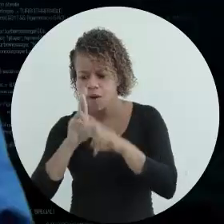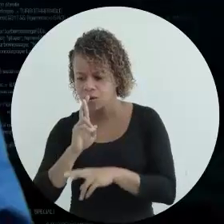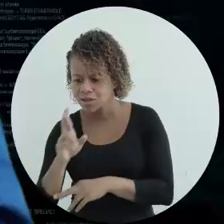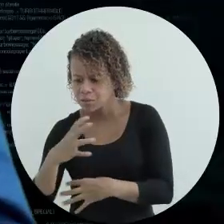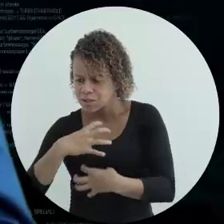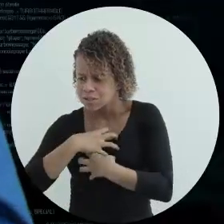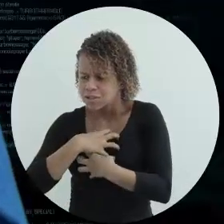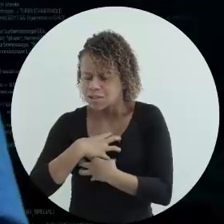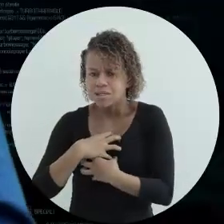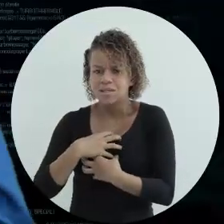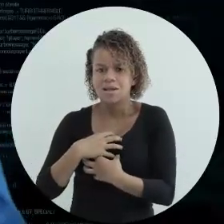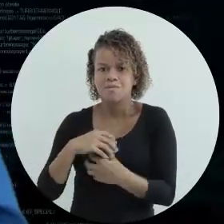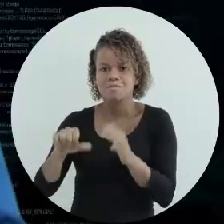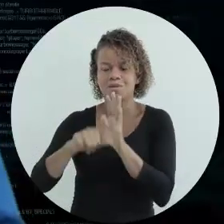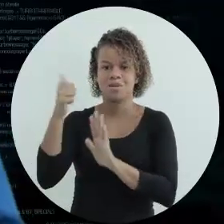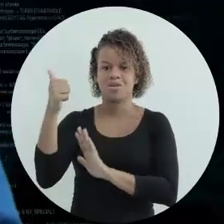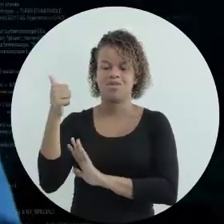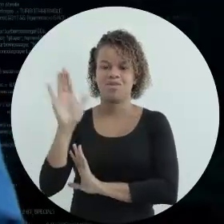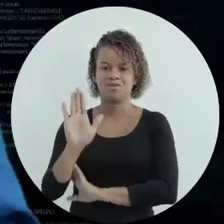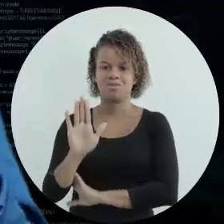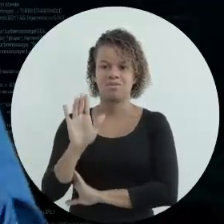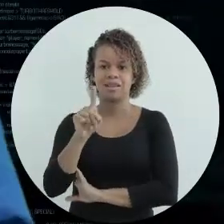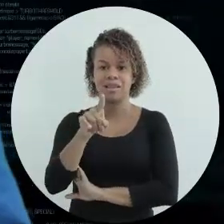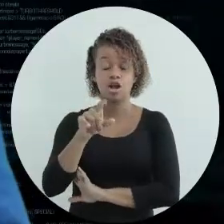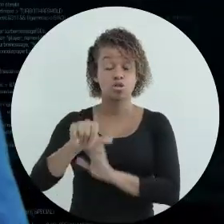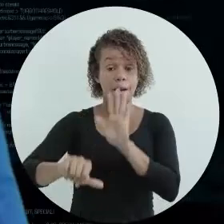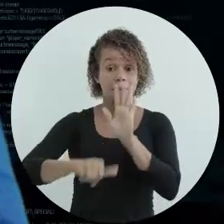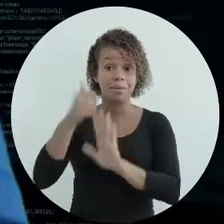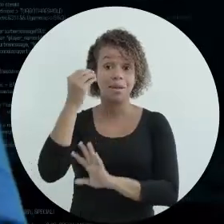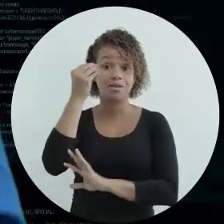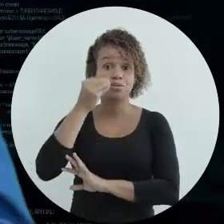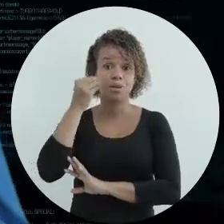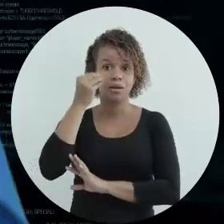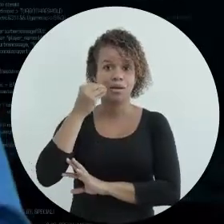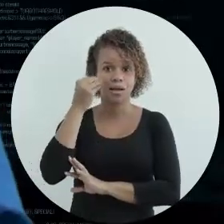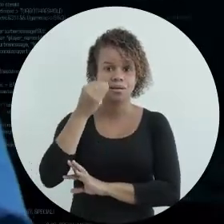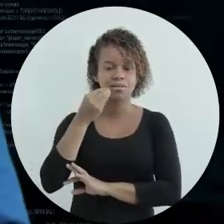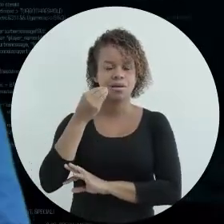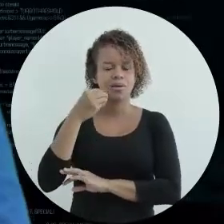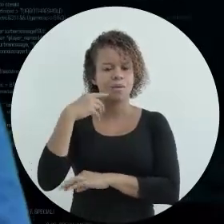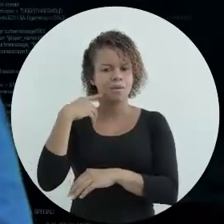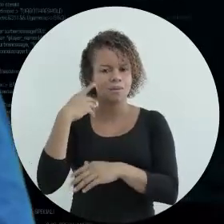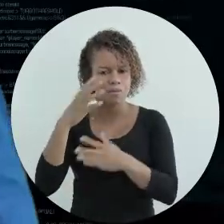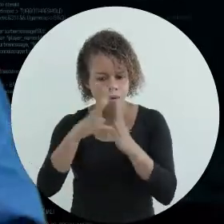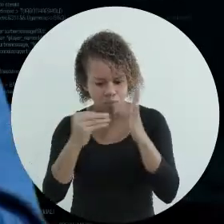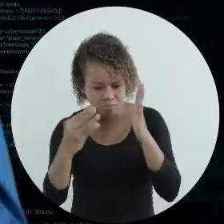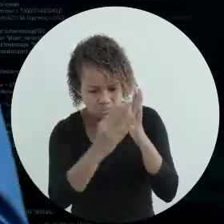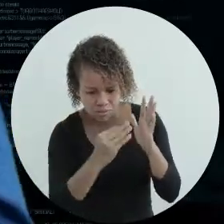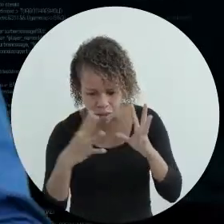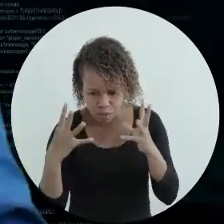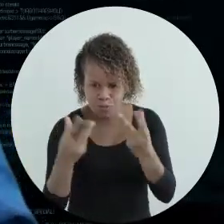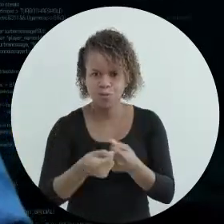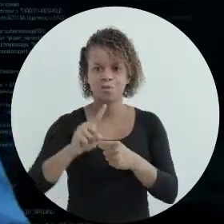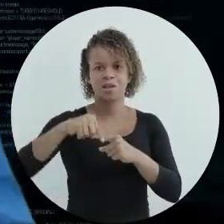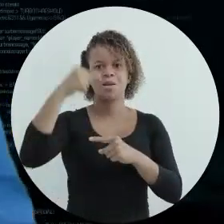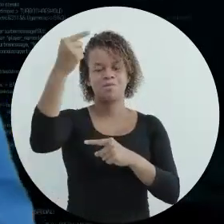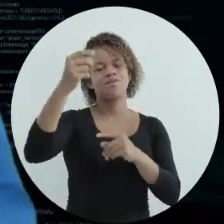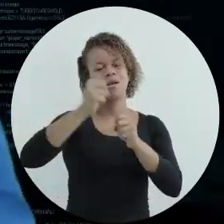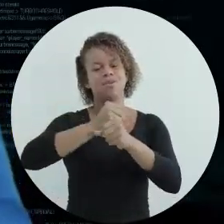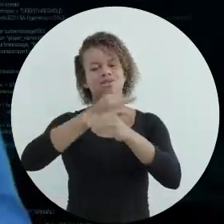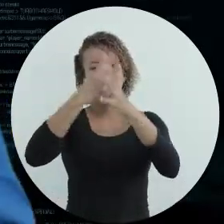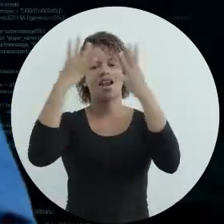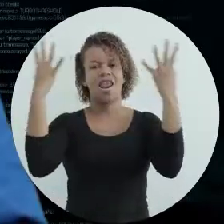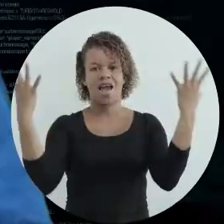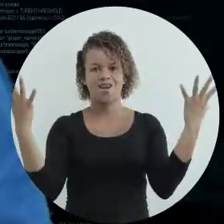vez, tá? É a sua primeira experiência, então você copia tudo que tem nele, que mais tarde vai ficar mais claro. Mas eu vou te dar umas